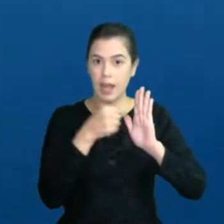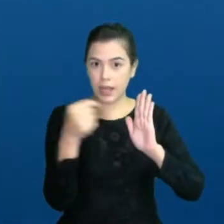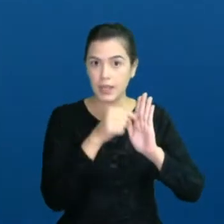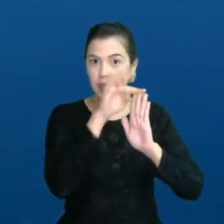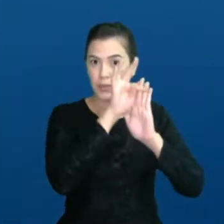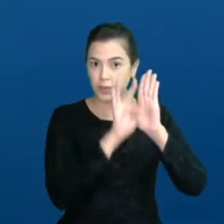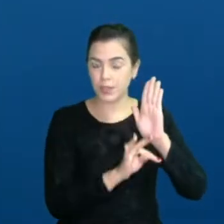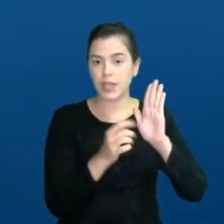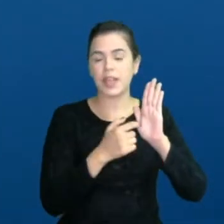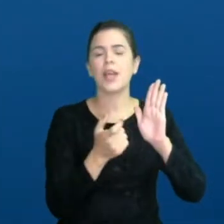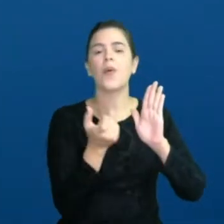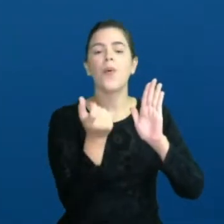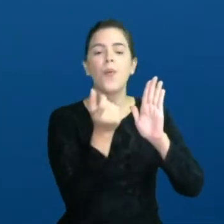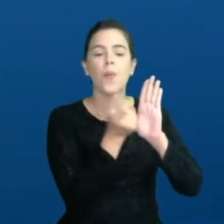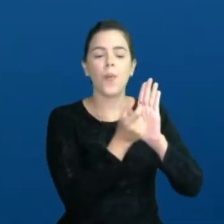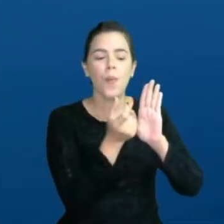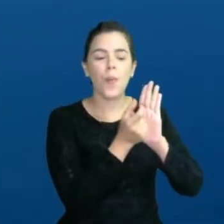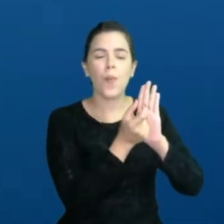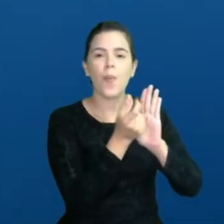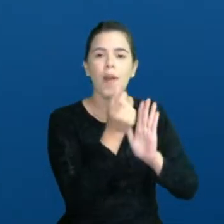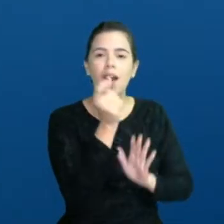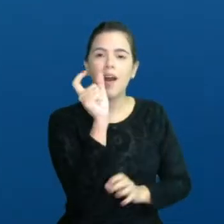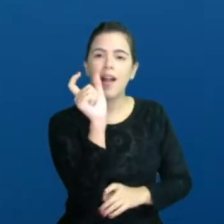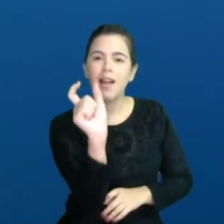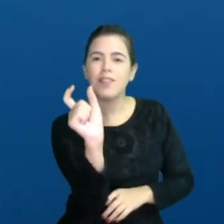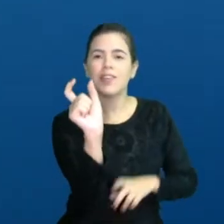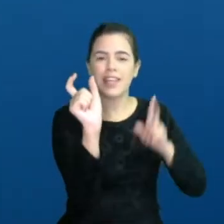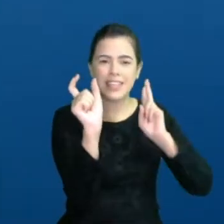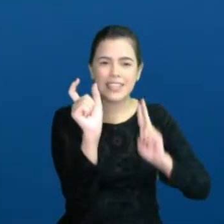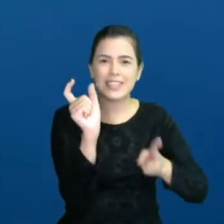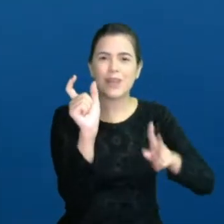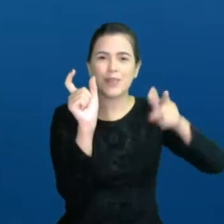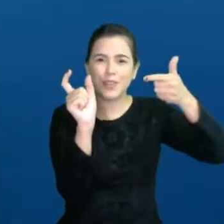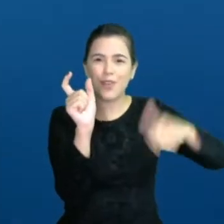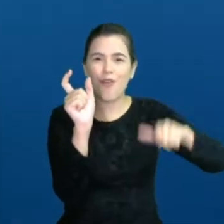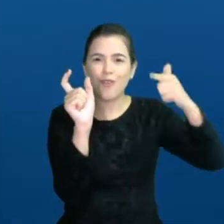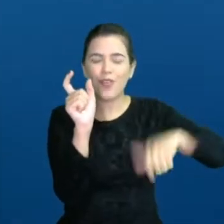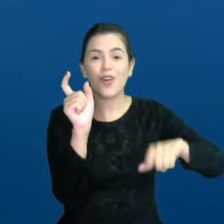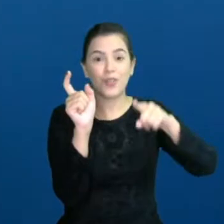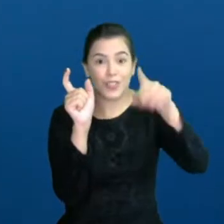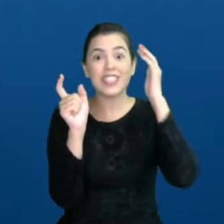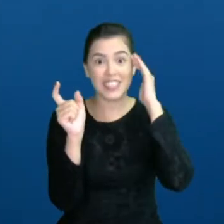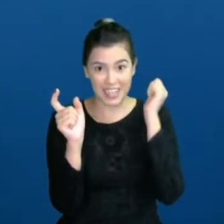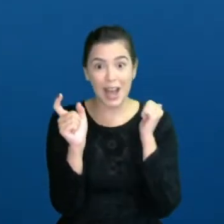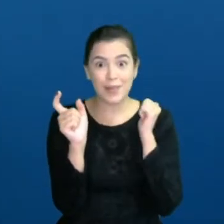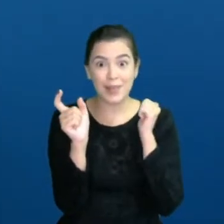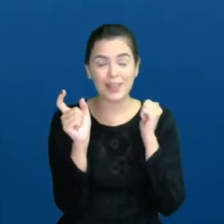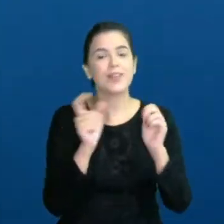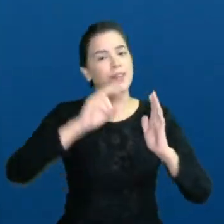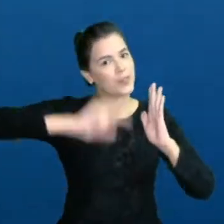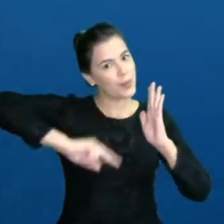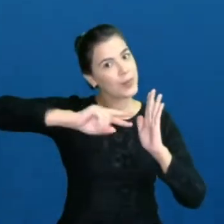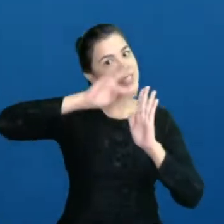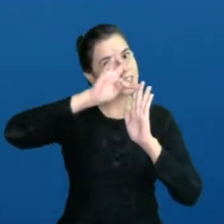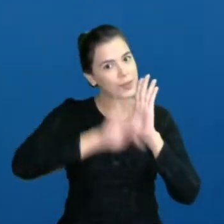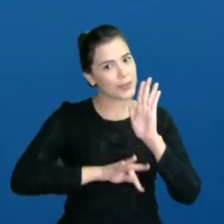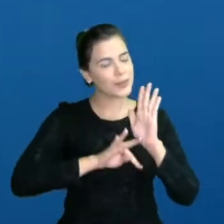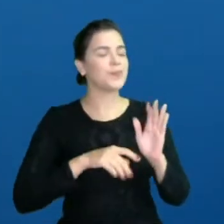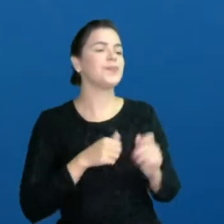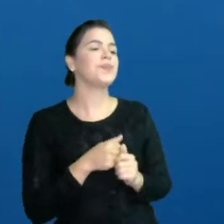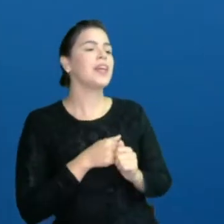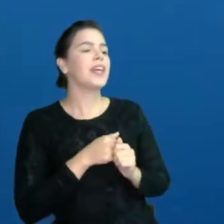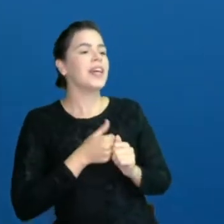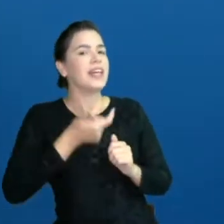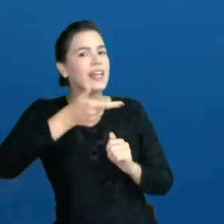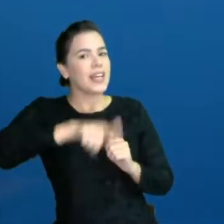uma palavrinha que se repete o tempo todo. Vocês já sabem qual é aí em casa? Vamos ler mais uma vez. O